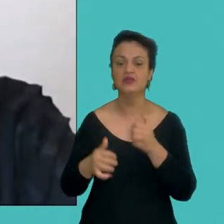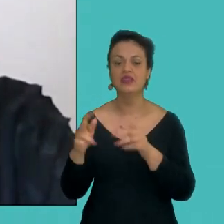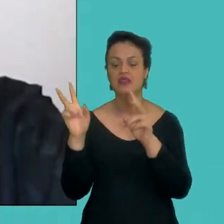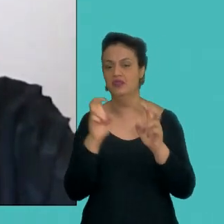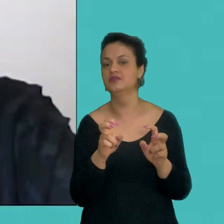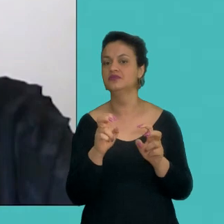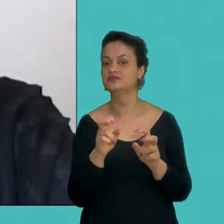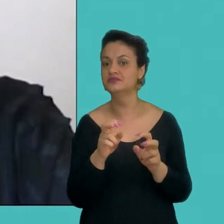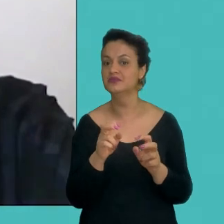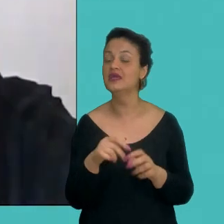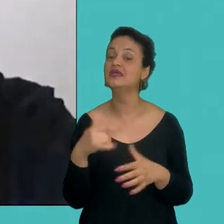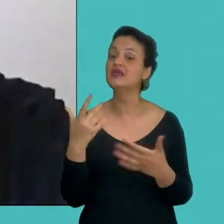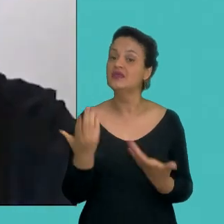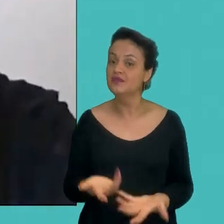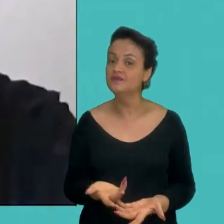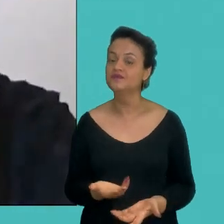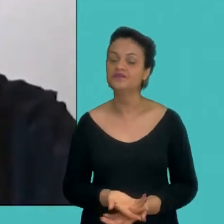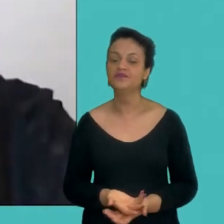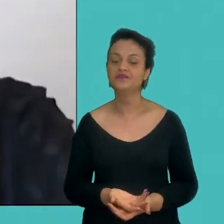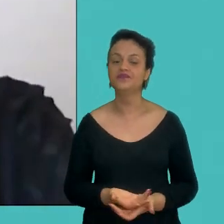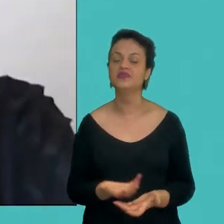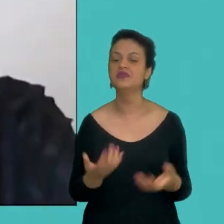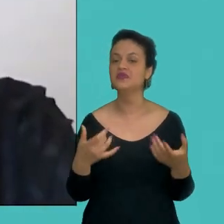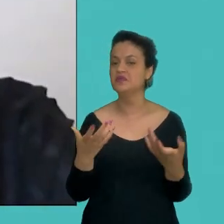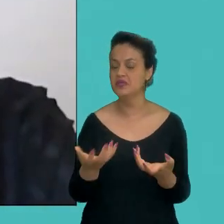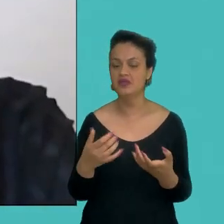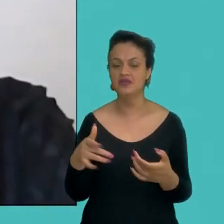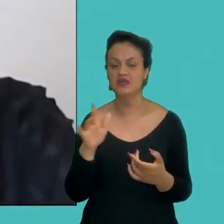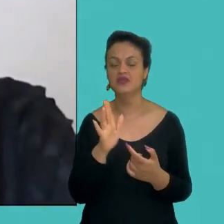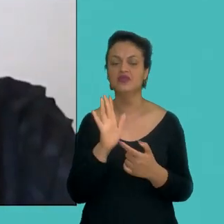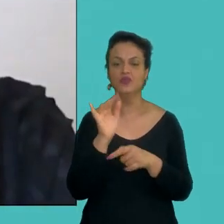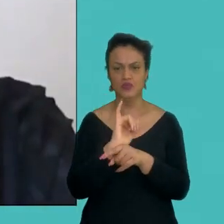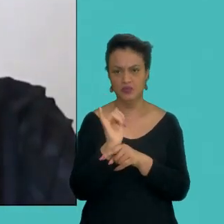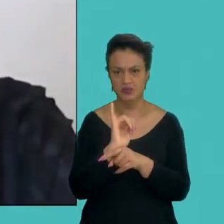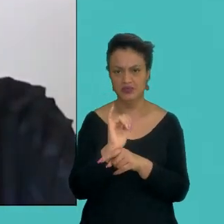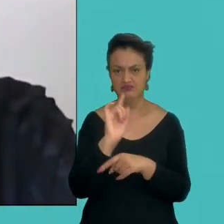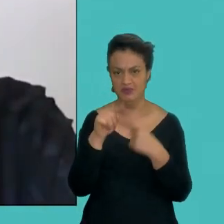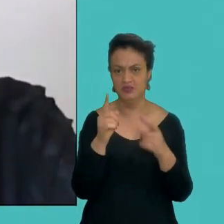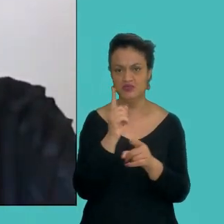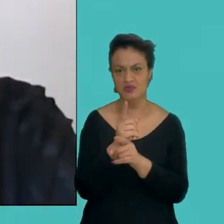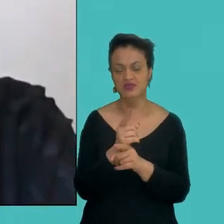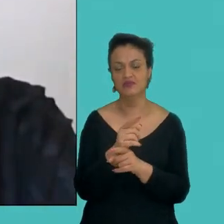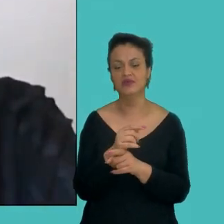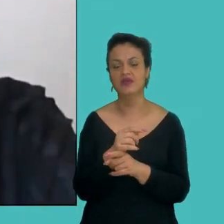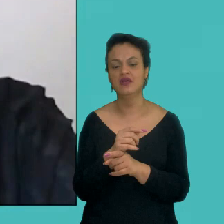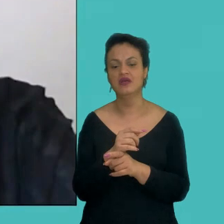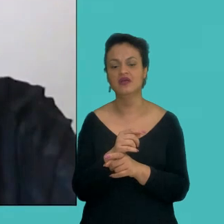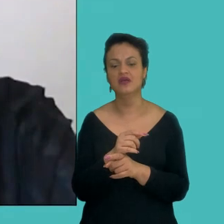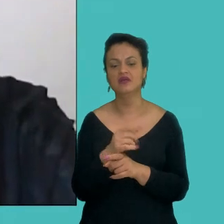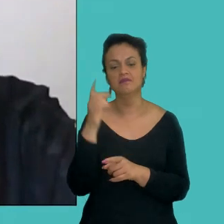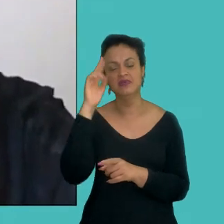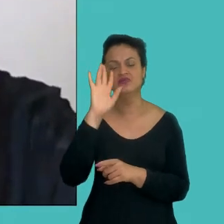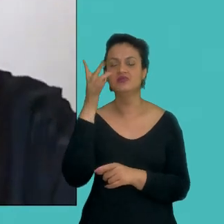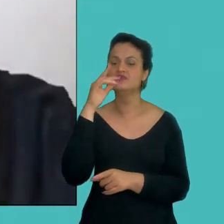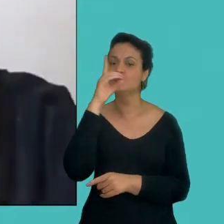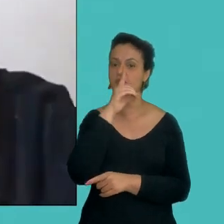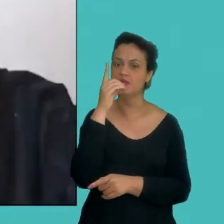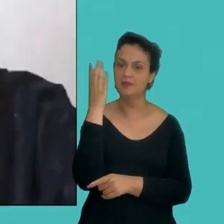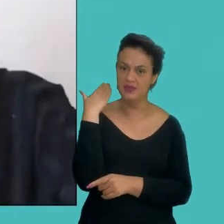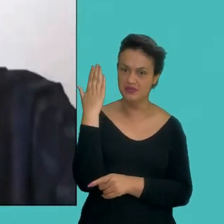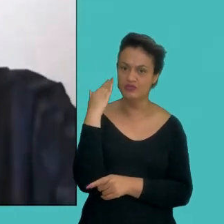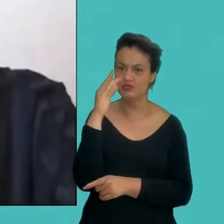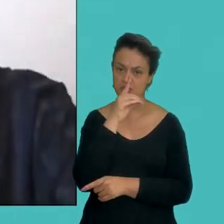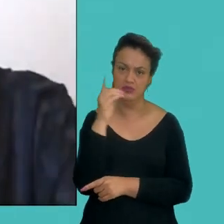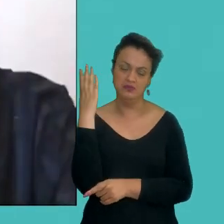nesse ponto, Miriam. E eu queria que vocês, está à disposição no YouTube, vissem o WW do domingo